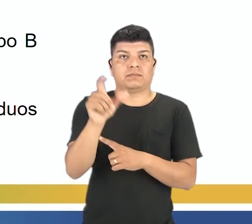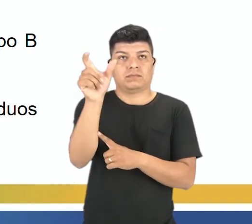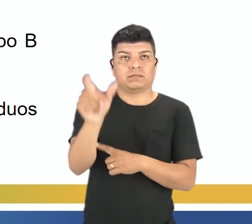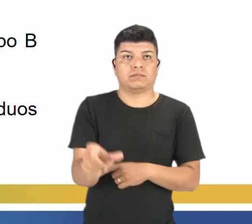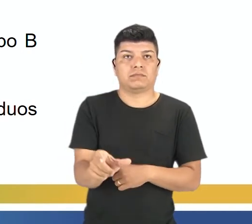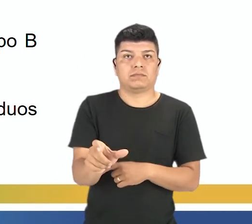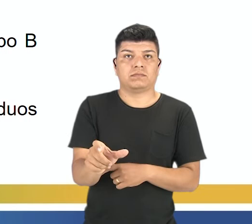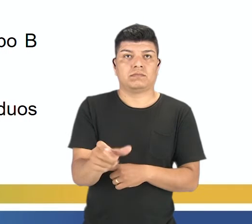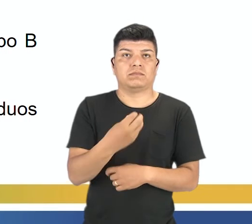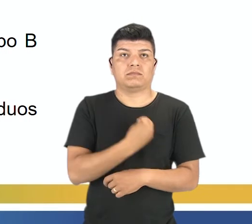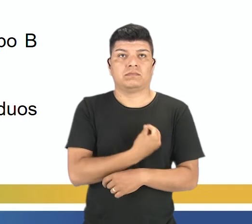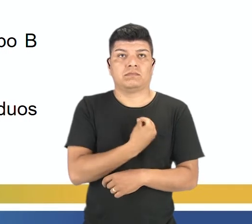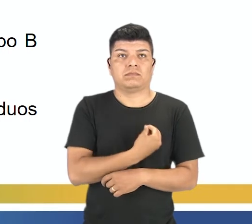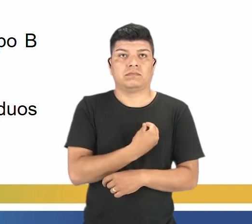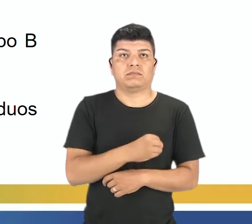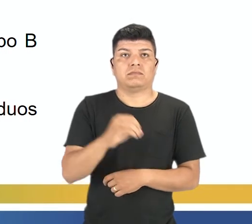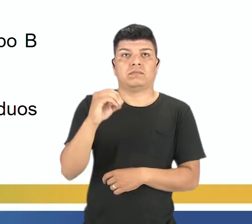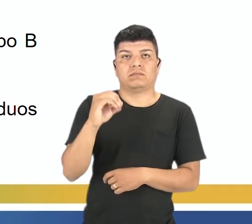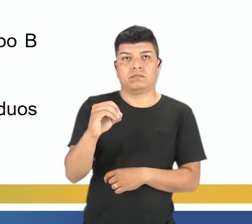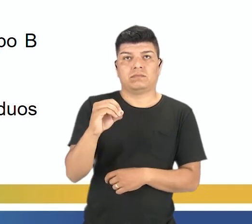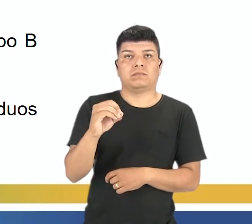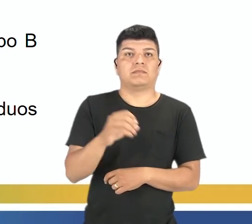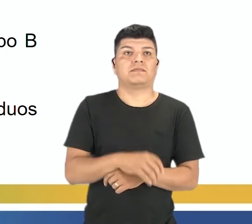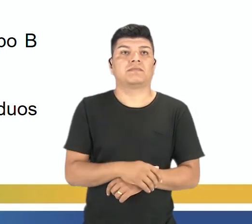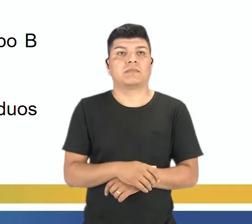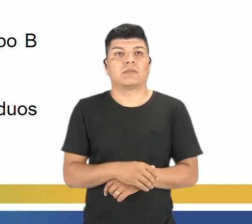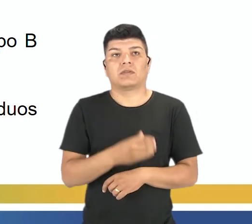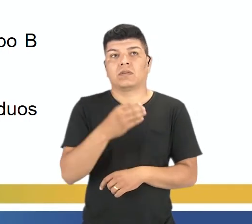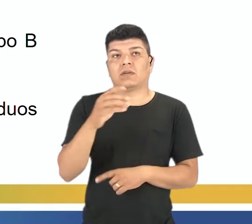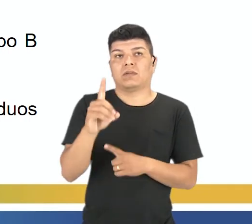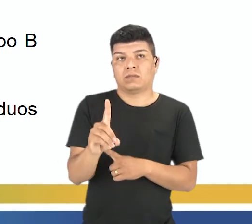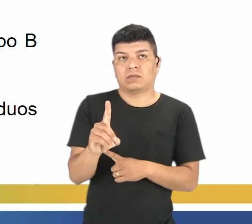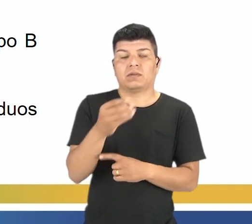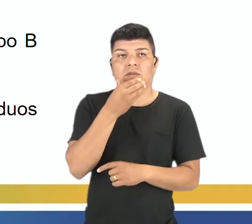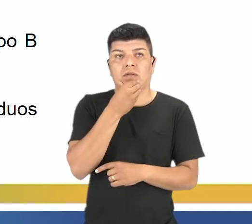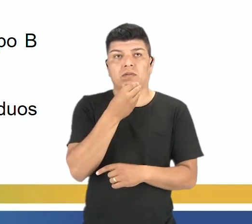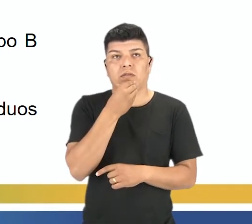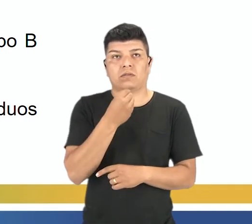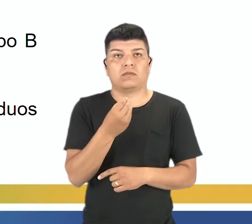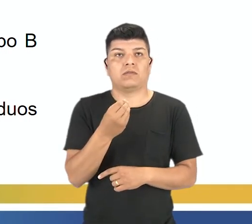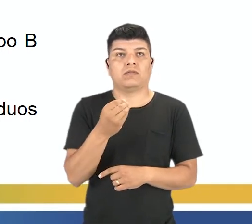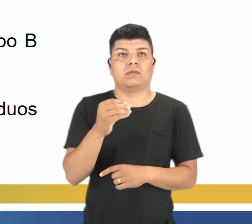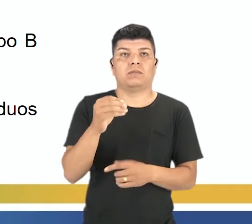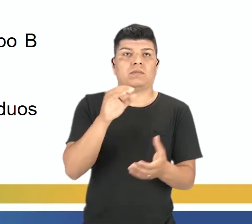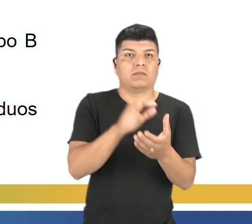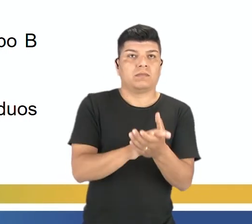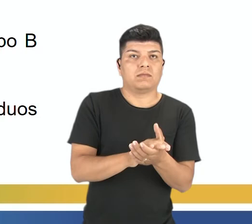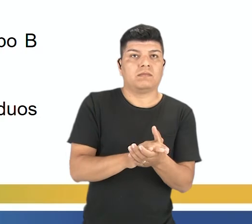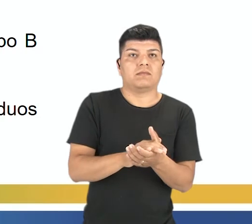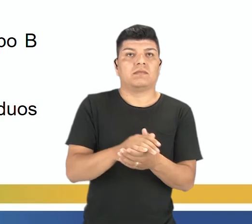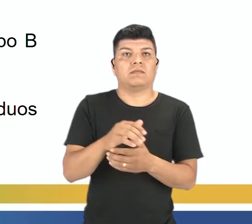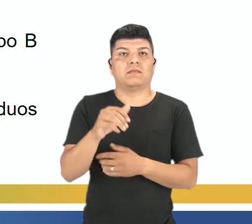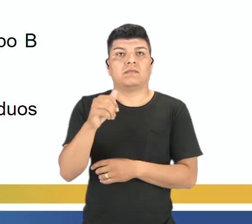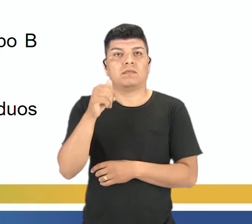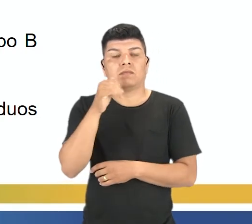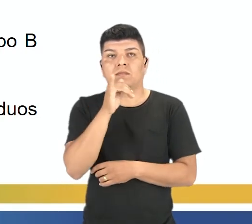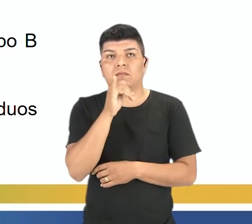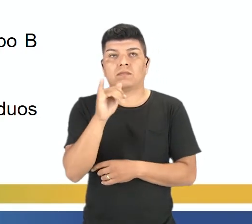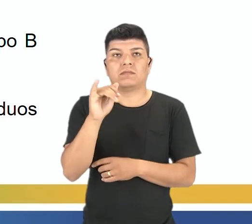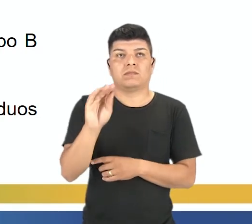que pertencem ao tipo O. D. Um homem pertence ao tipo O, casado com uma mulher do tipo B,